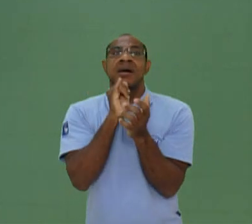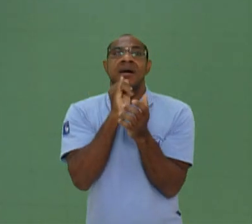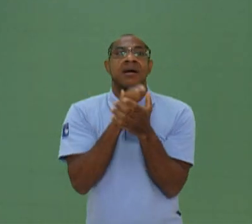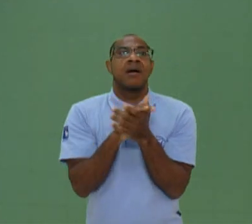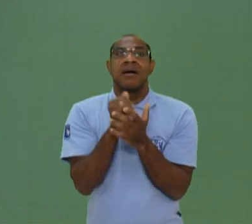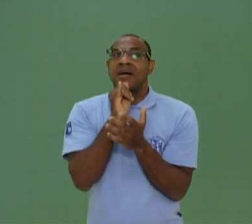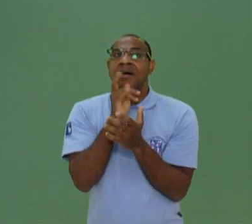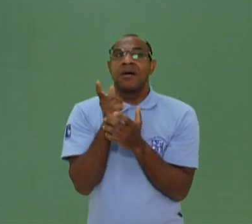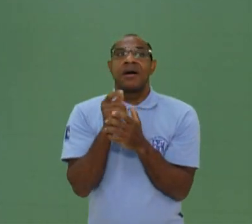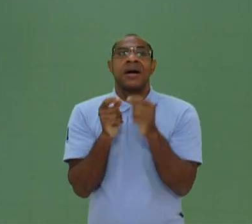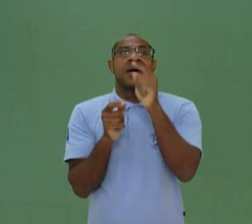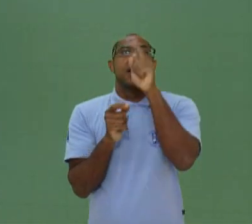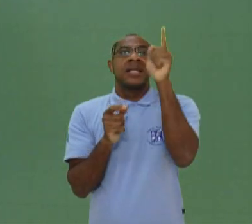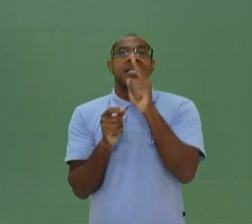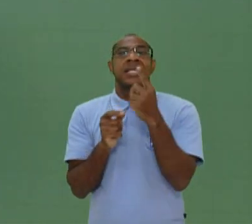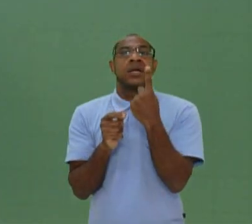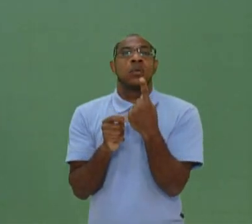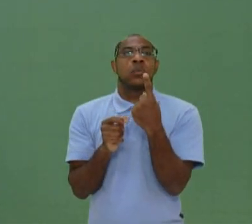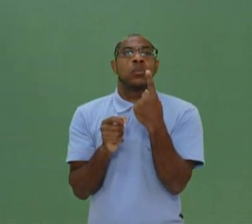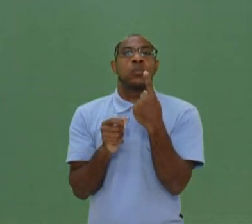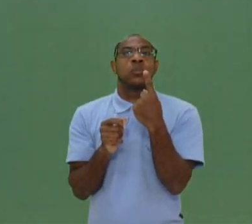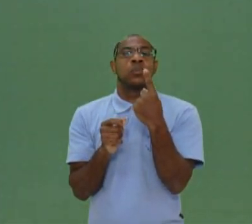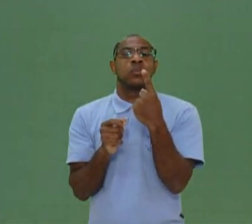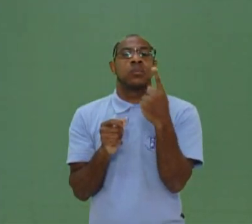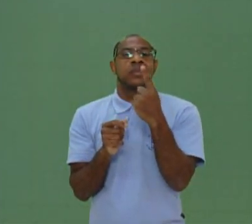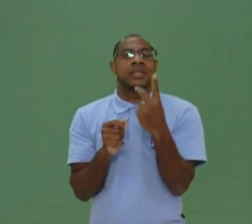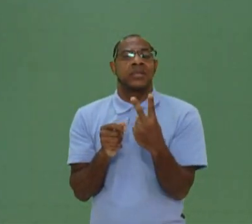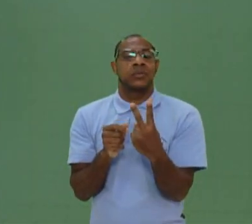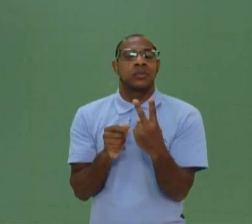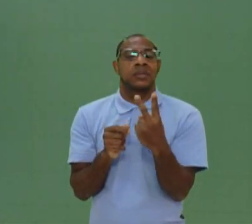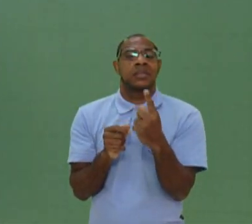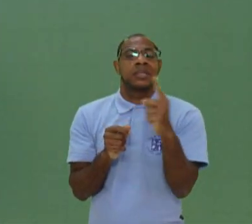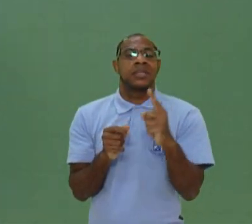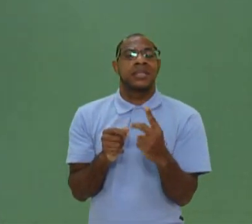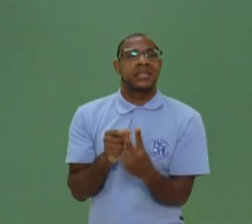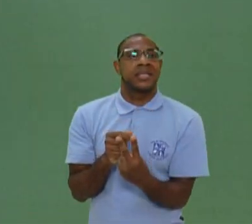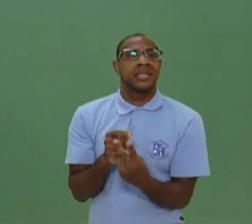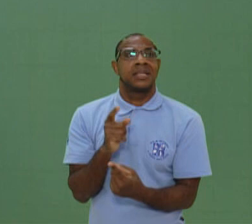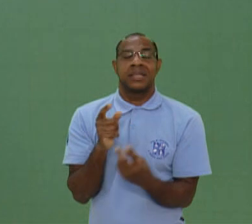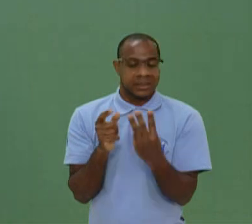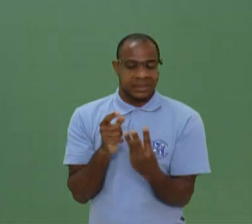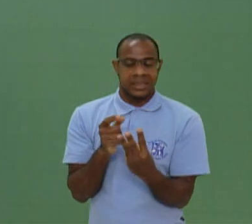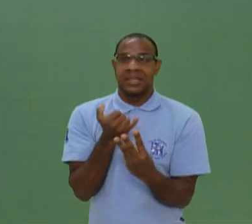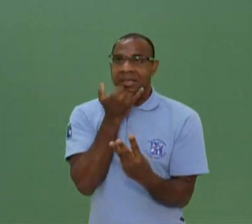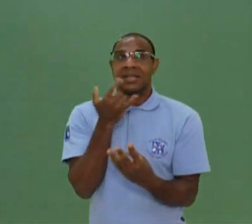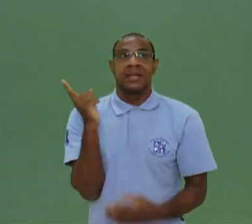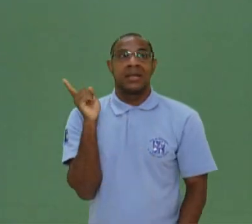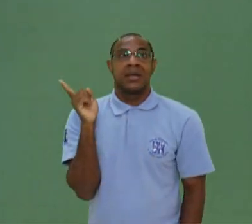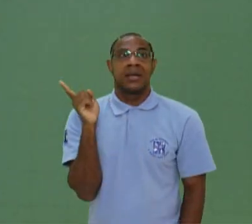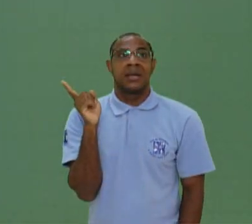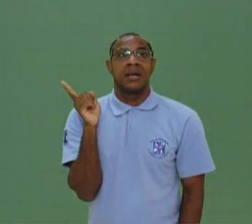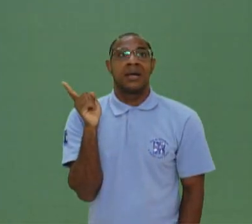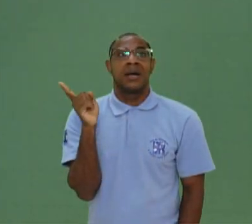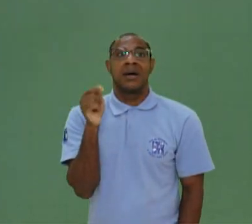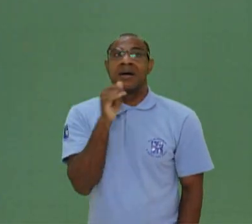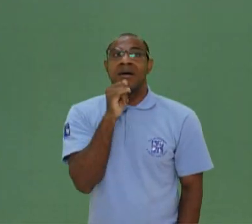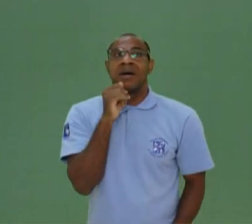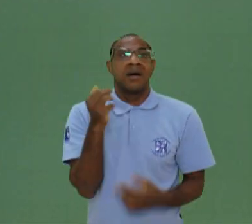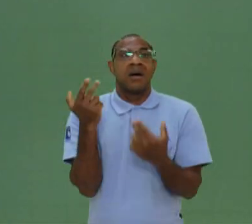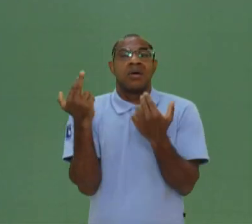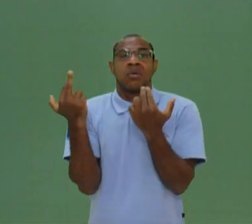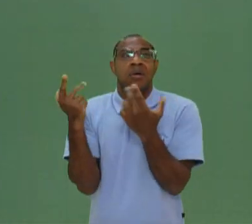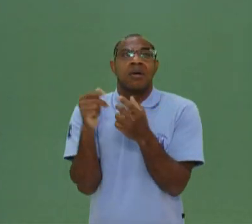seus módulos, Z1 vezes Z2 vezes Z3. Então, se aqui o valor for 3, 4, 10, você vai multiplicar. A forma de apresentar a